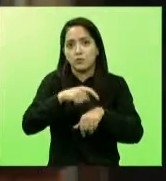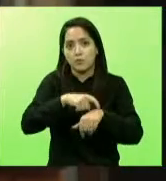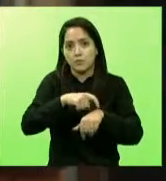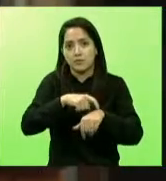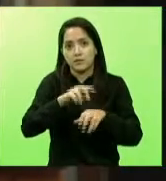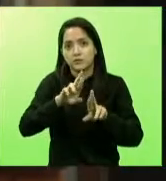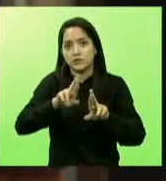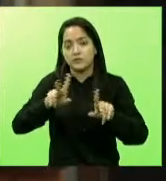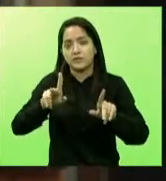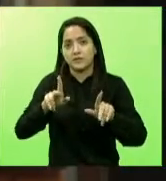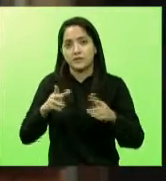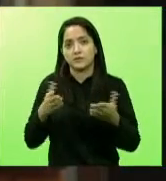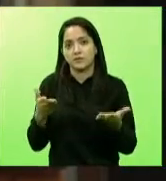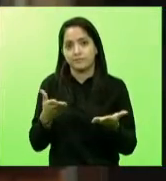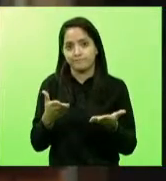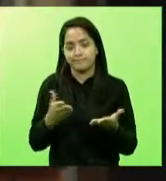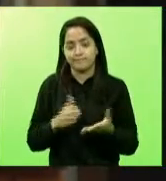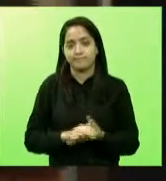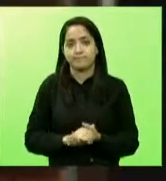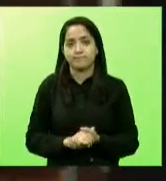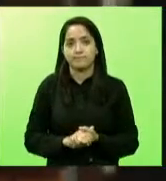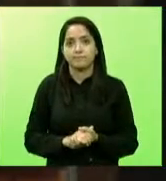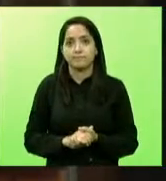que essa que nos é apresentada.